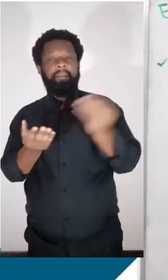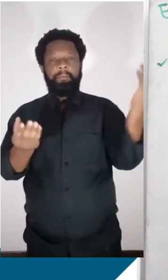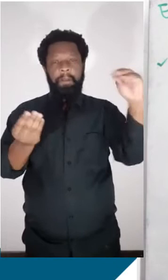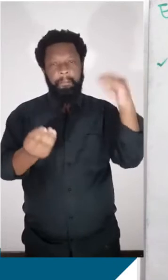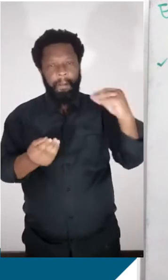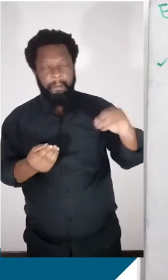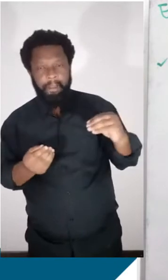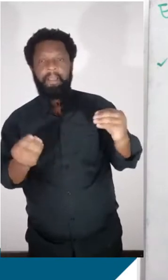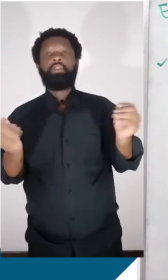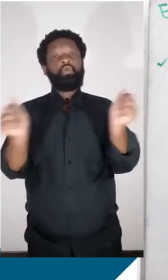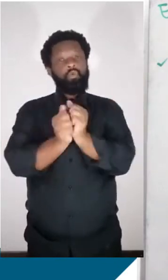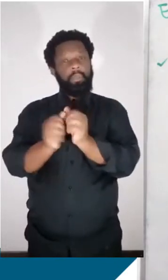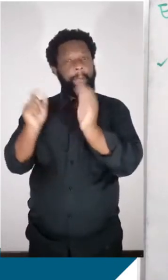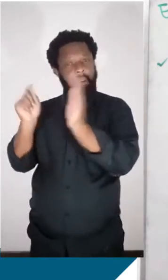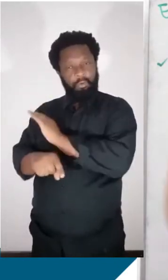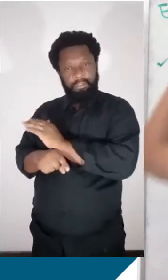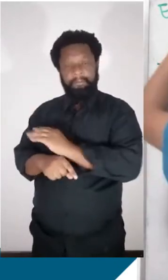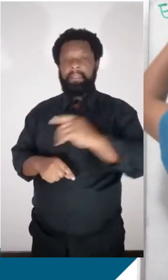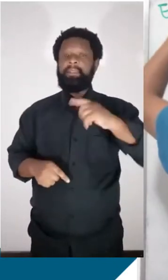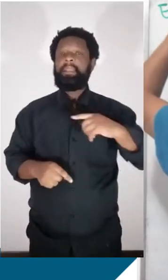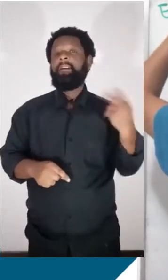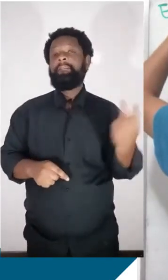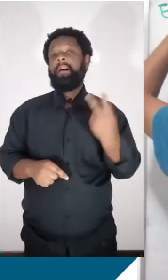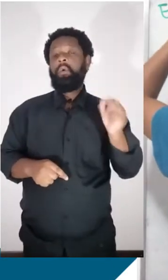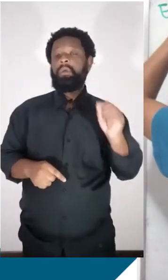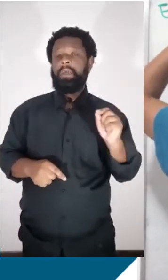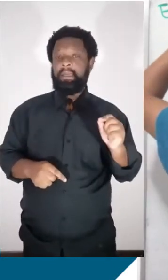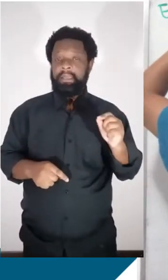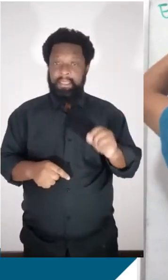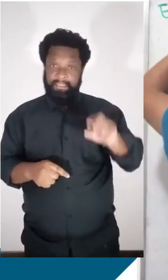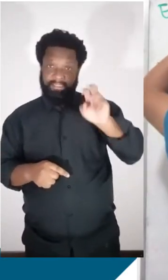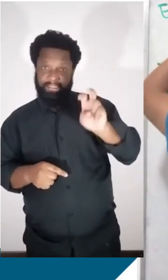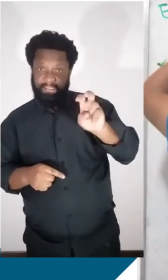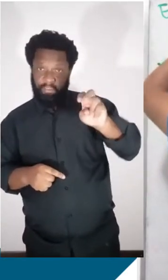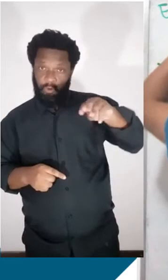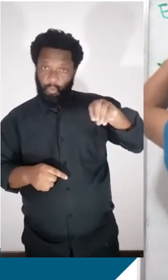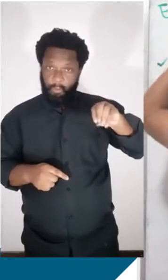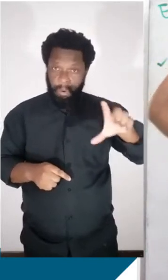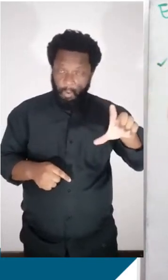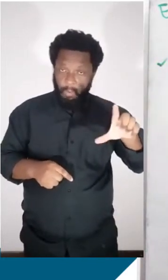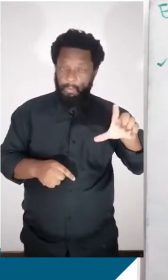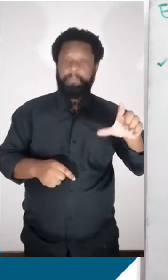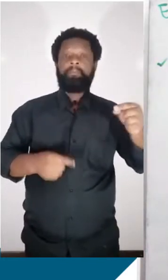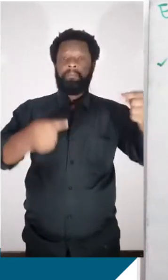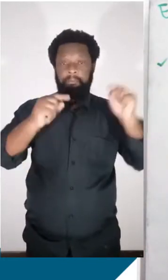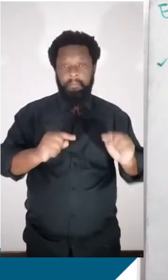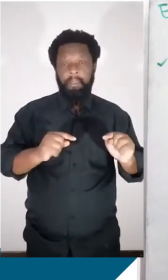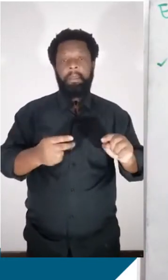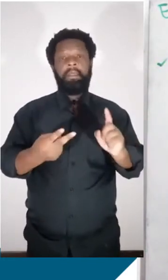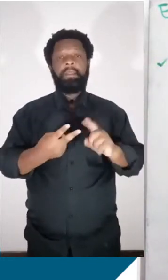e a pergunta para cá. Eu vejo que ele me falou que colocou 5 mol de H2S